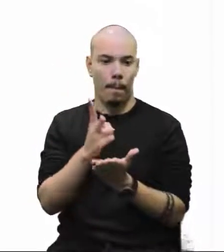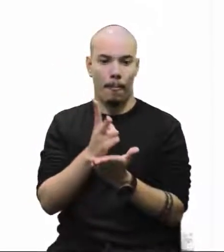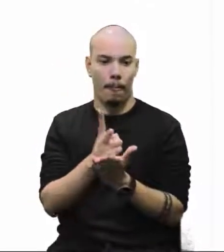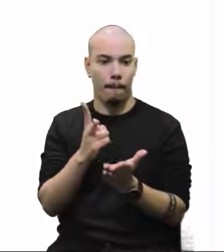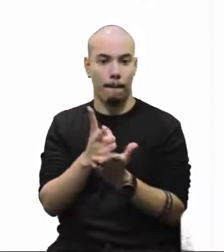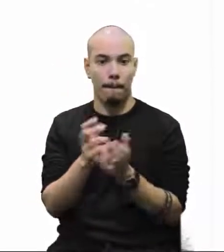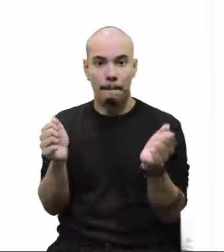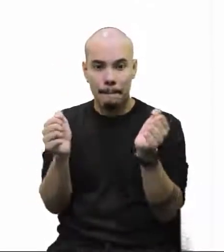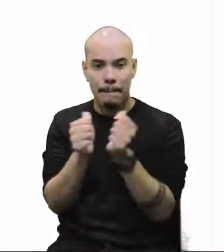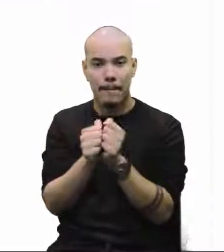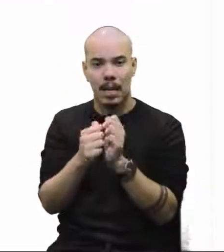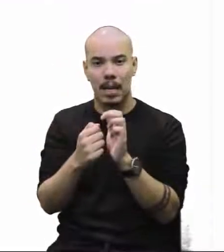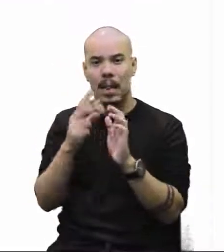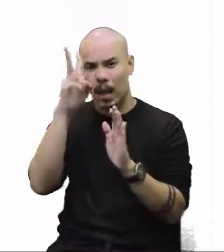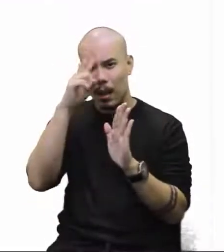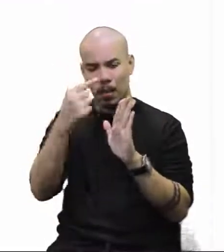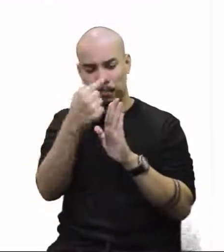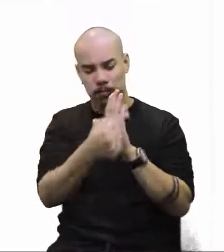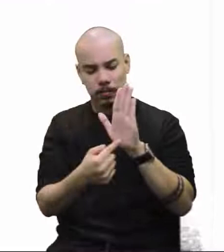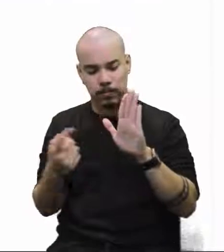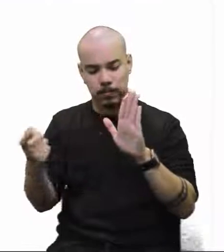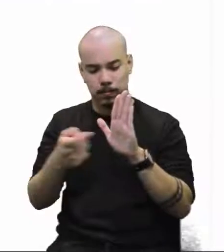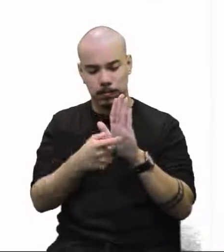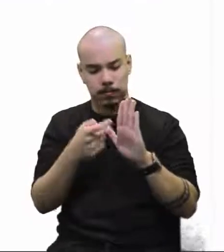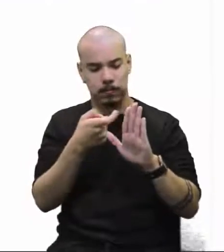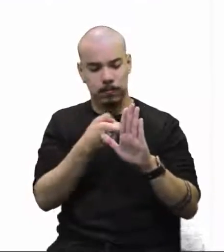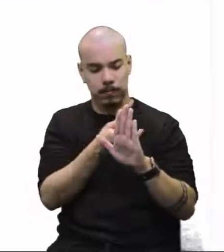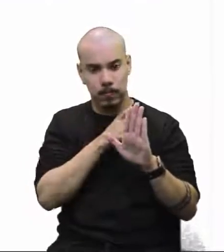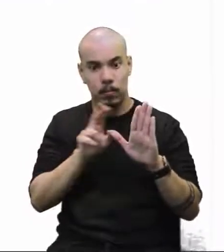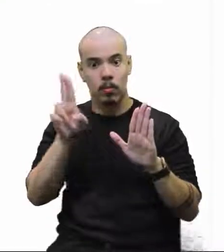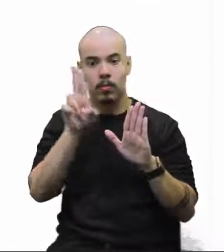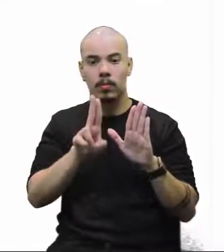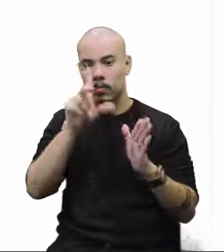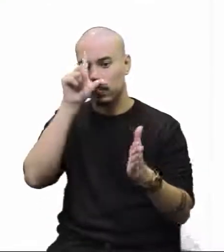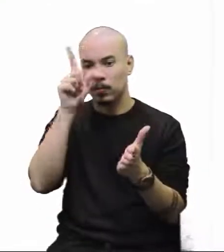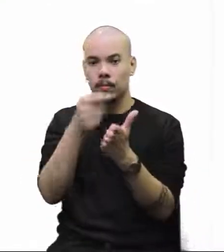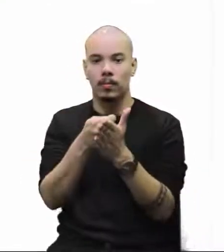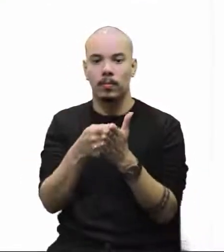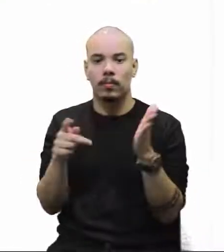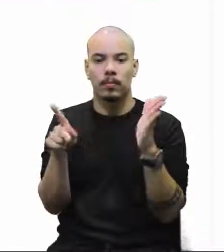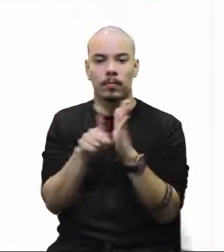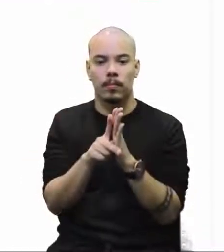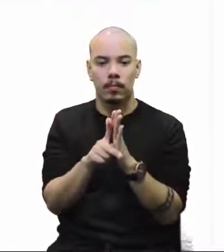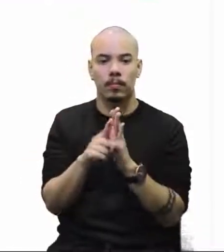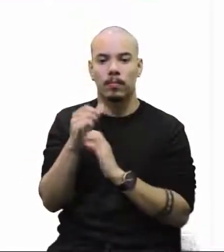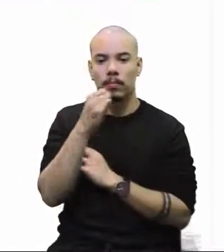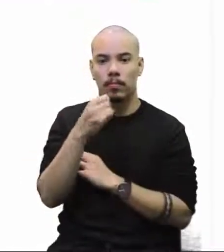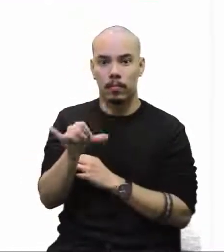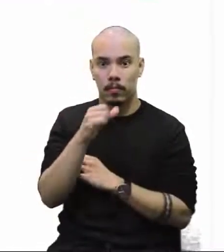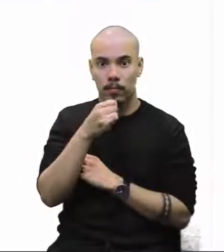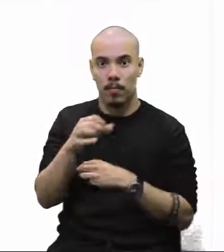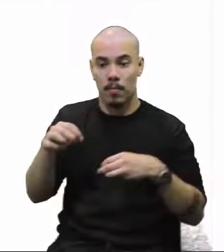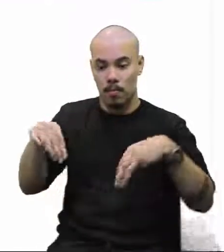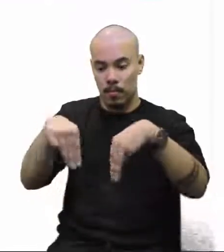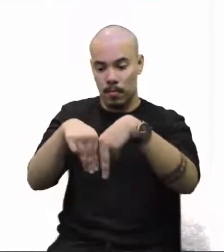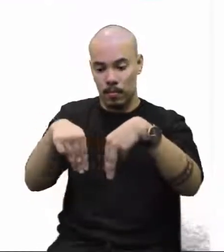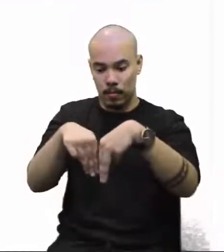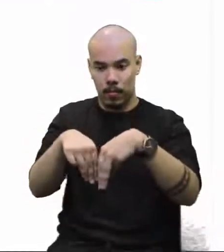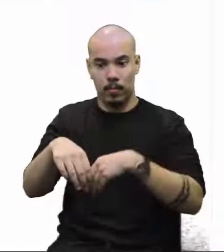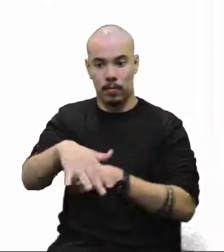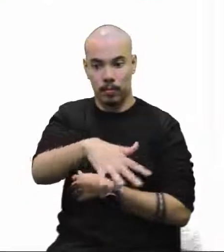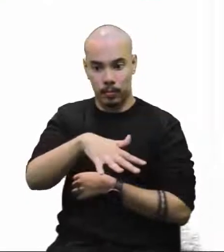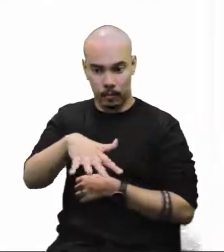perpendicular ao plano que nós falamos aqui, né? Determinado por quem? Corrente e campo